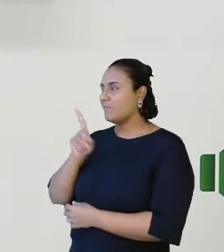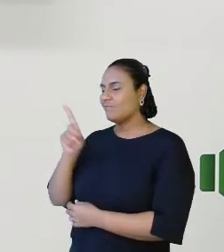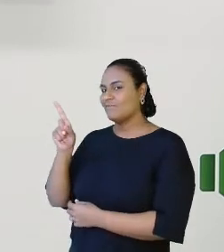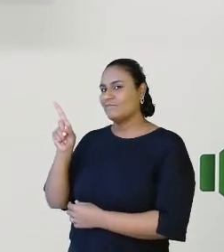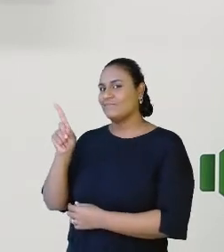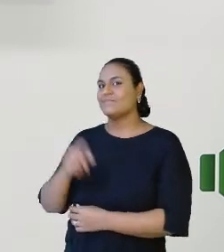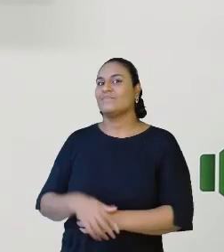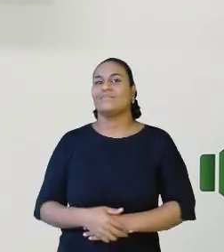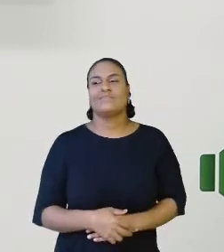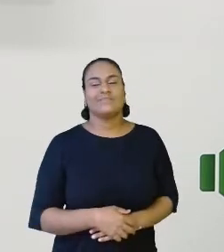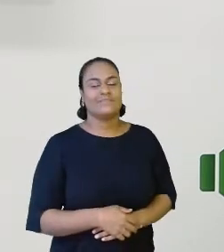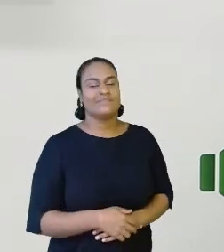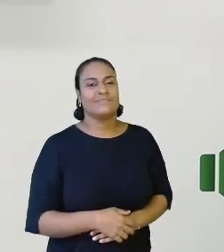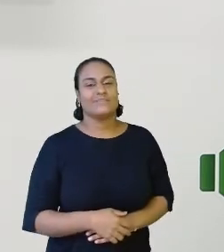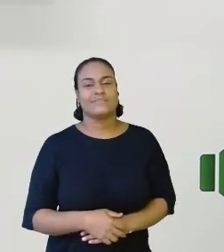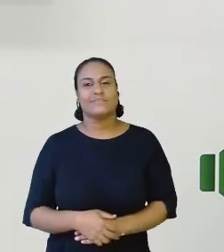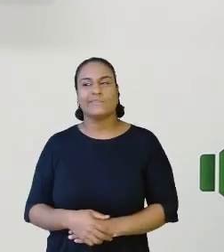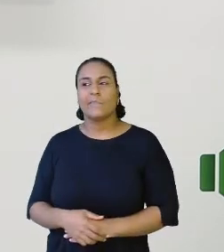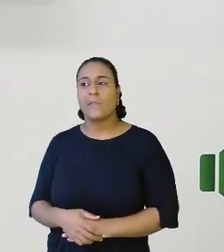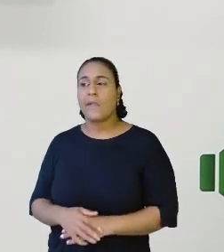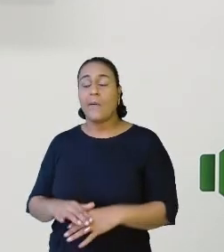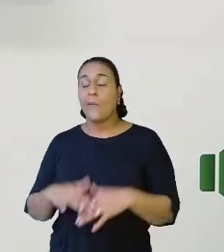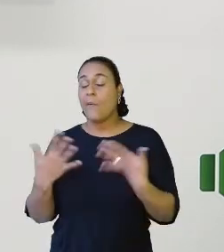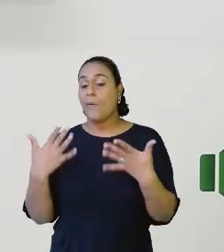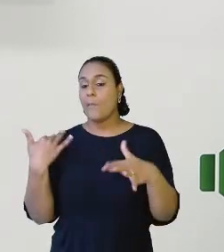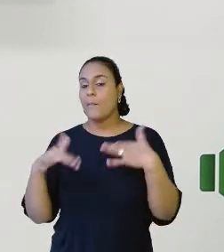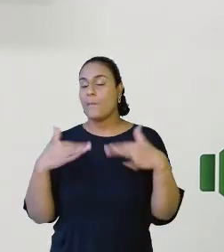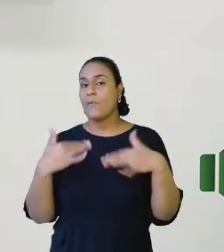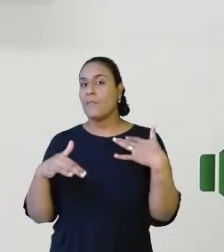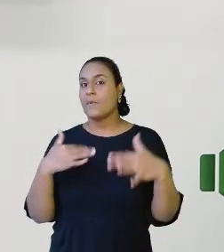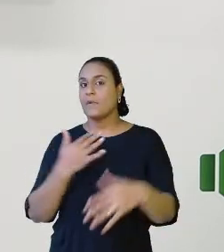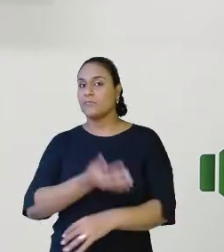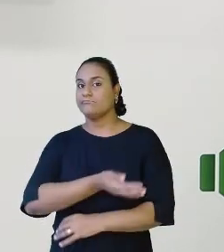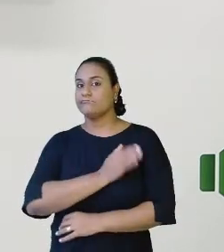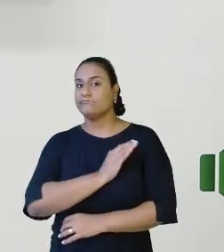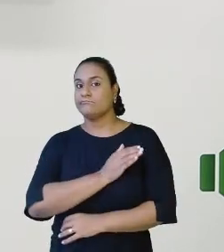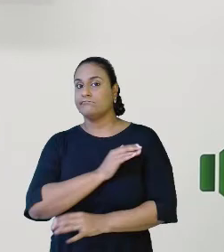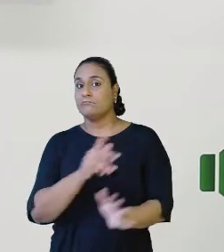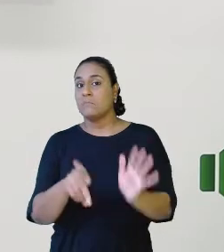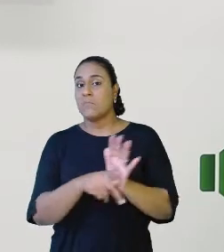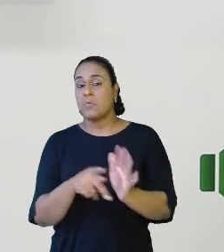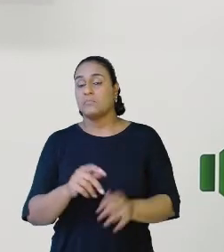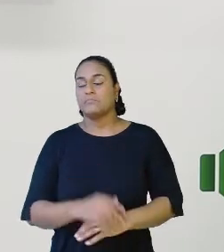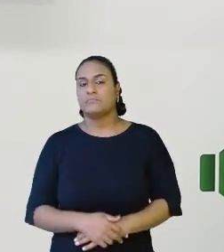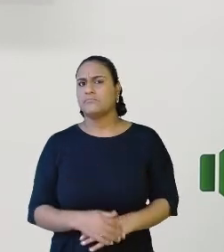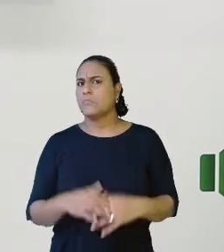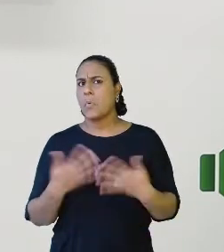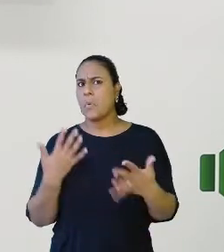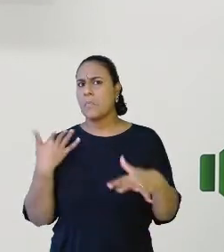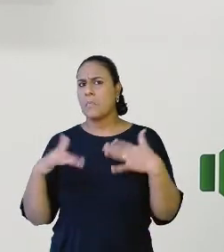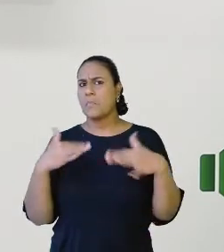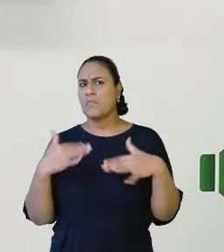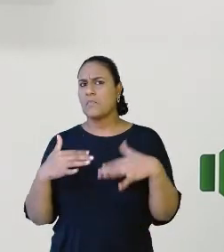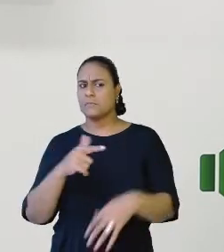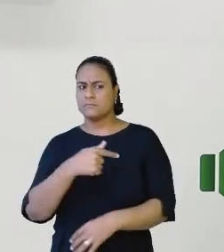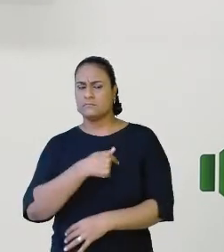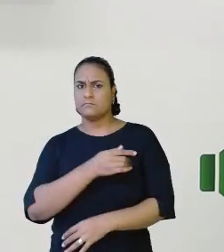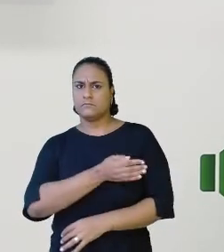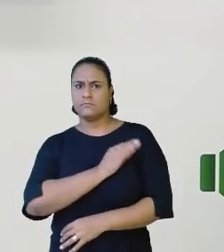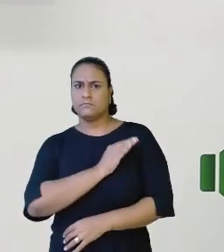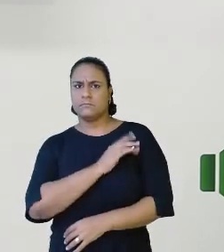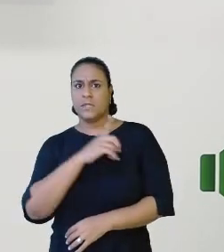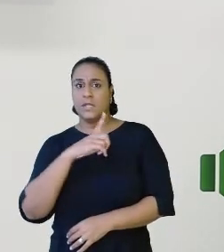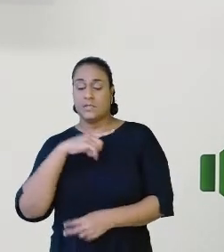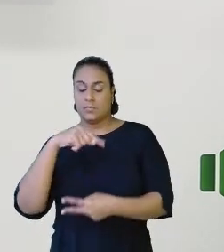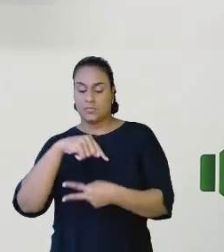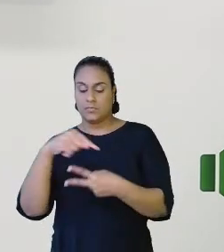circulatório. Quais os movimentos do coração? Pois é, os movimentos. O coração, ele apresenta